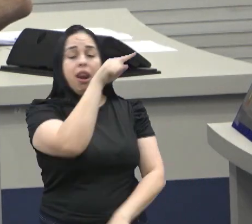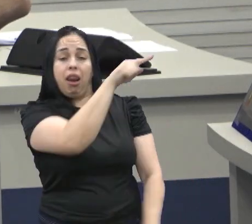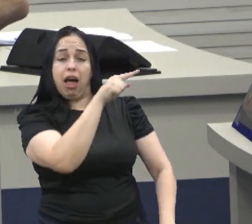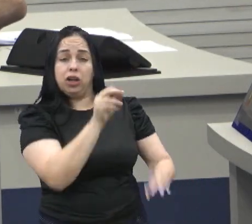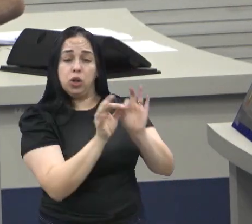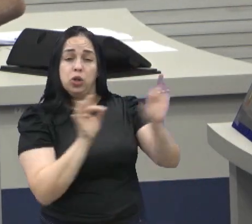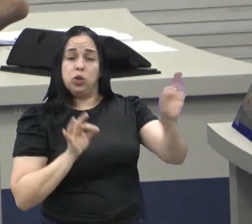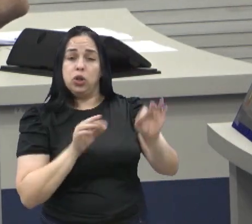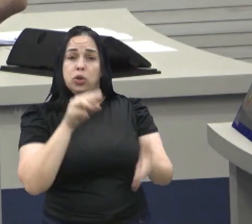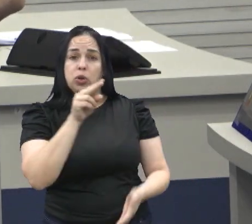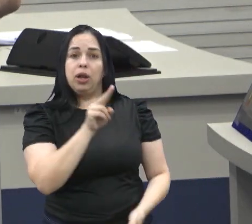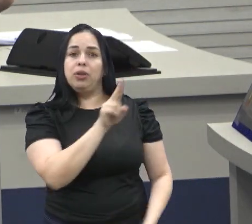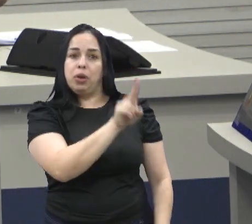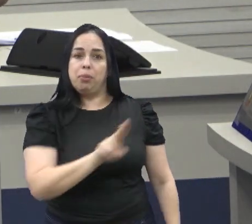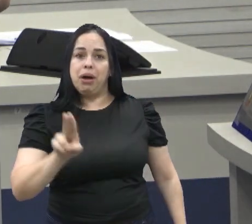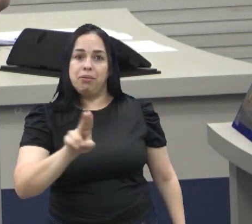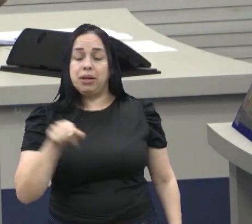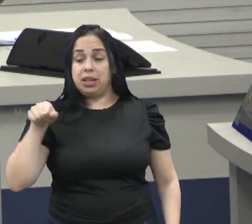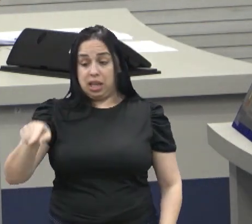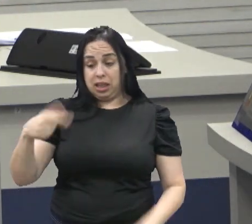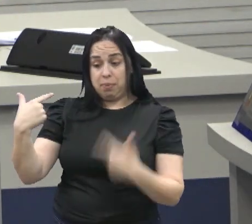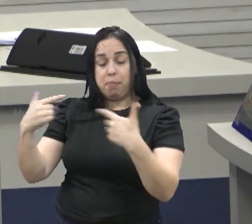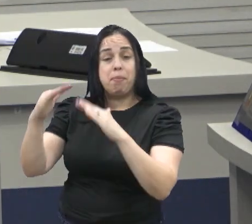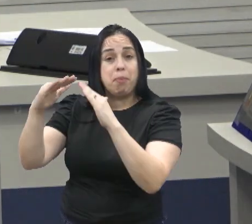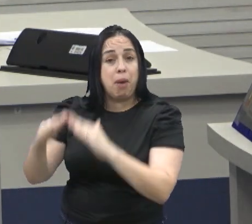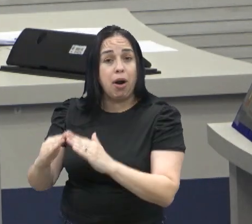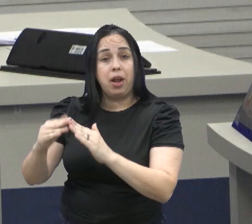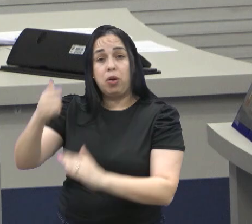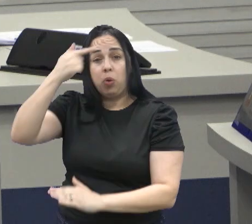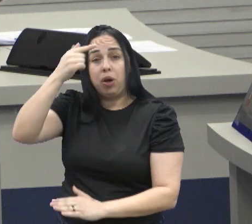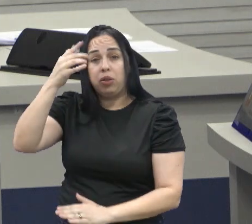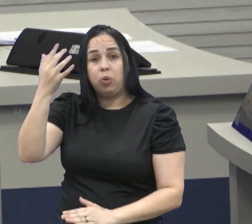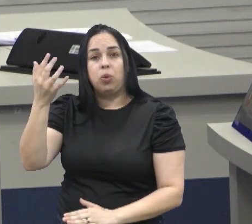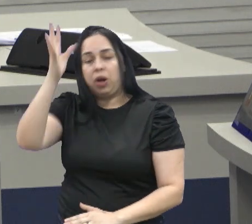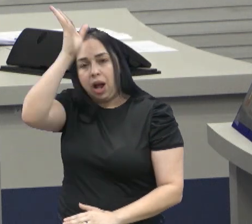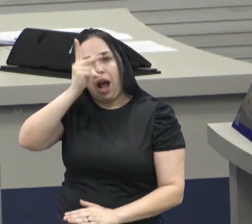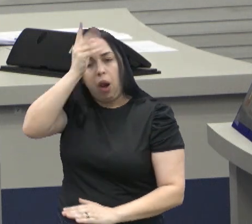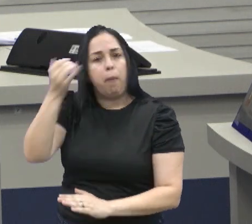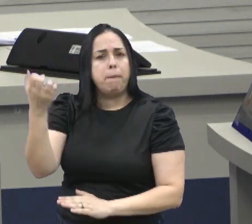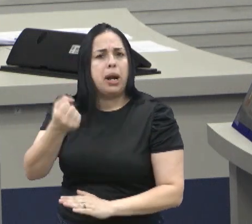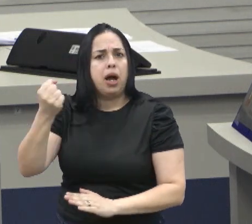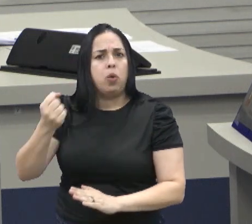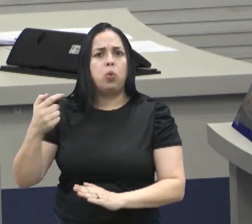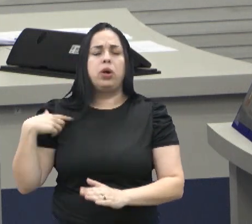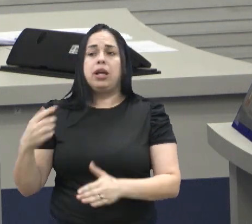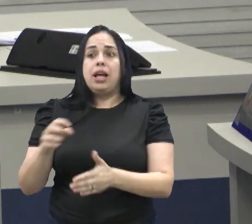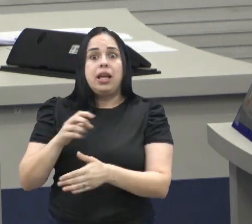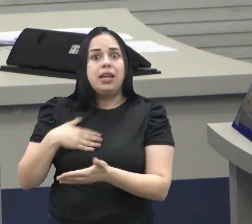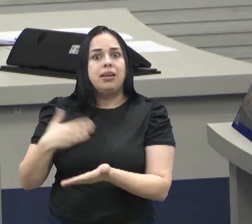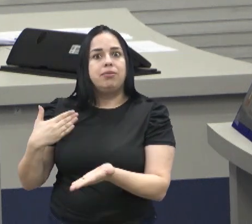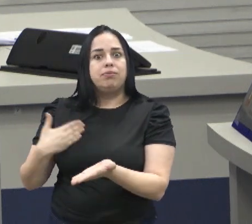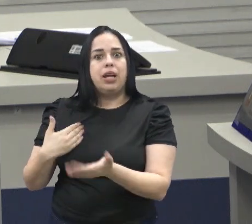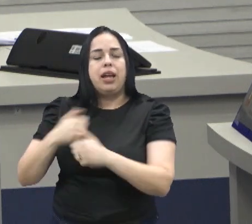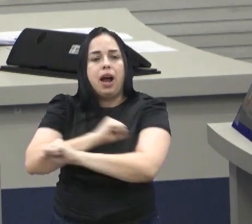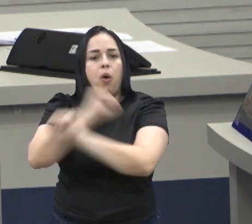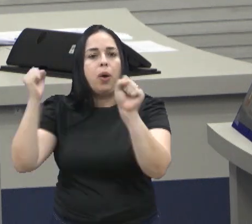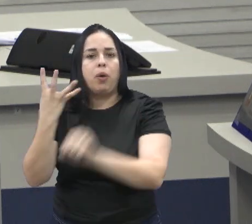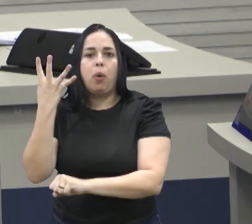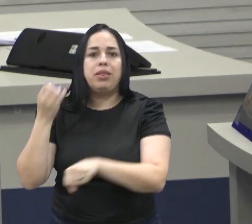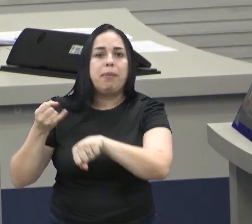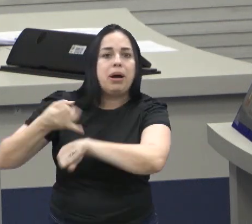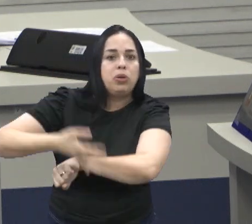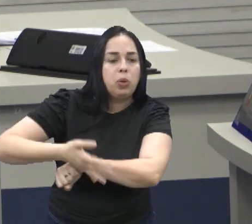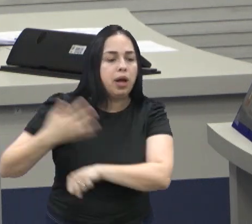do Galo Branco ou do Campo São José, às 4 horas da manhã para chegar às 8 lá. Então, isso daí, essa roda está prejudicando